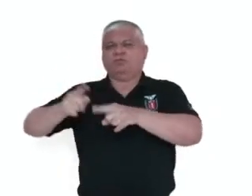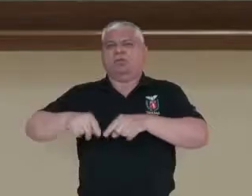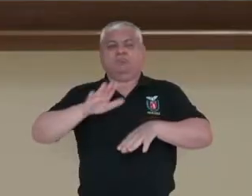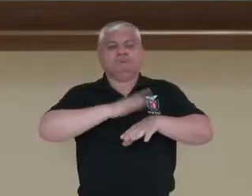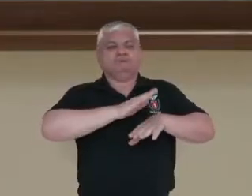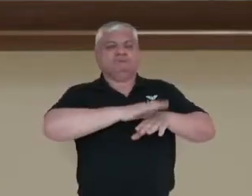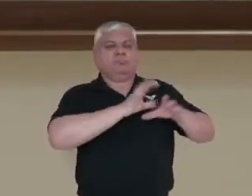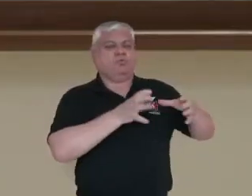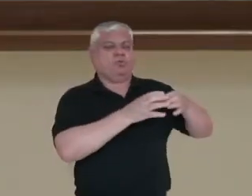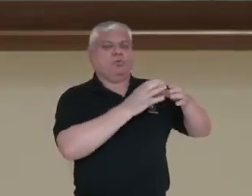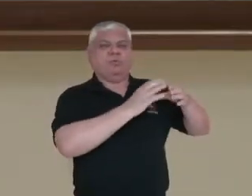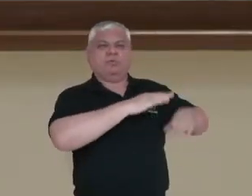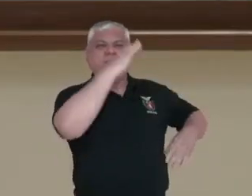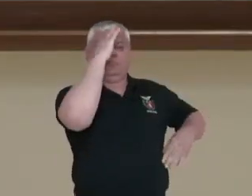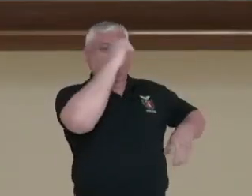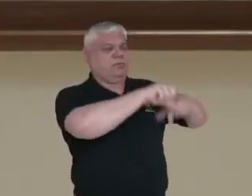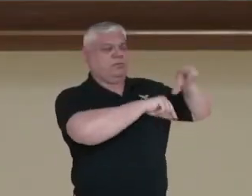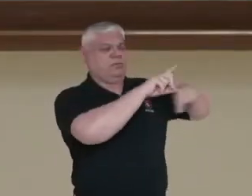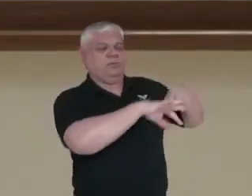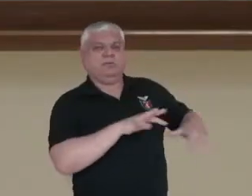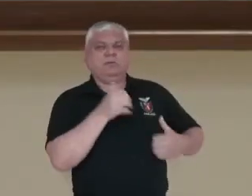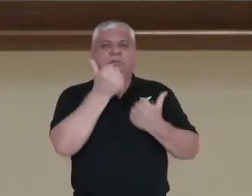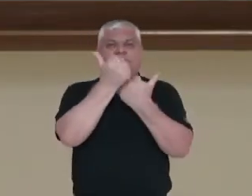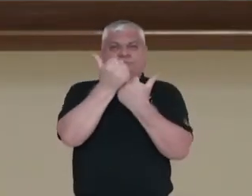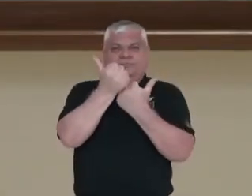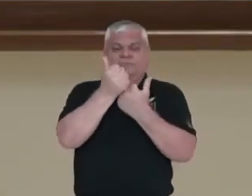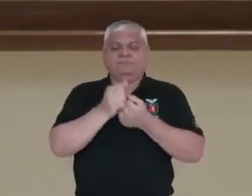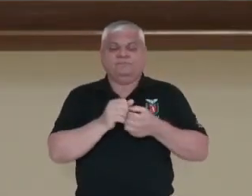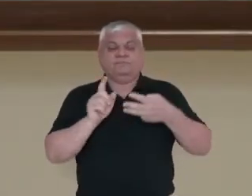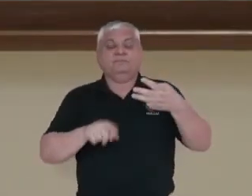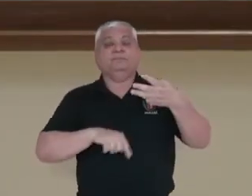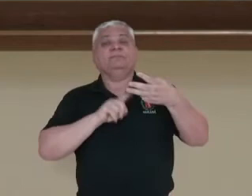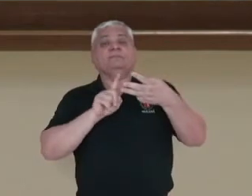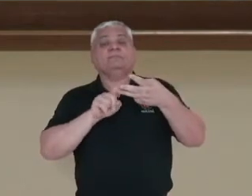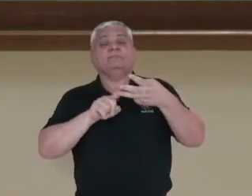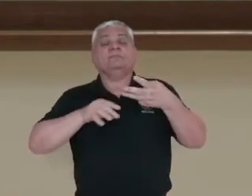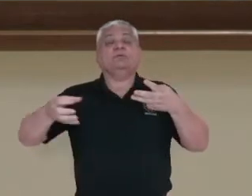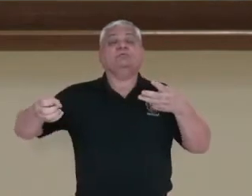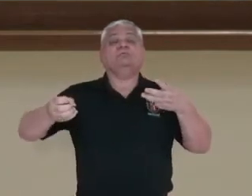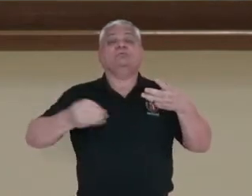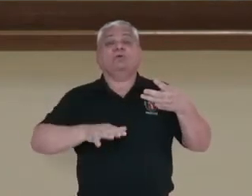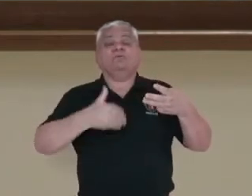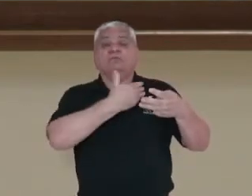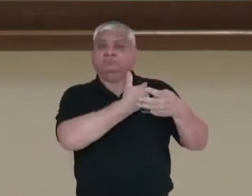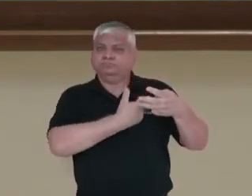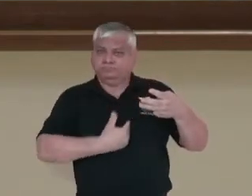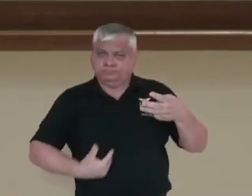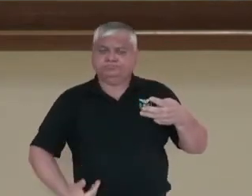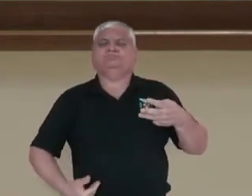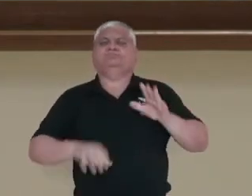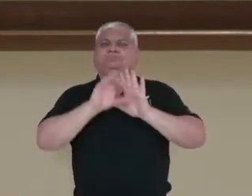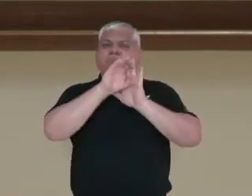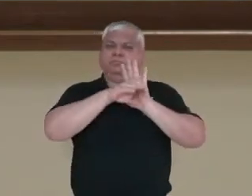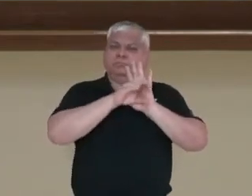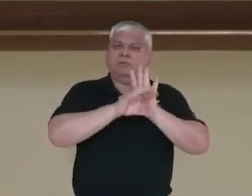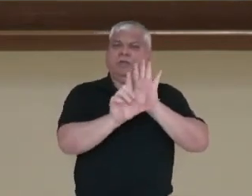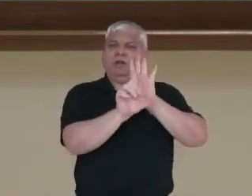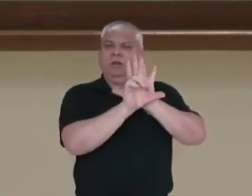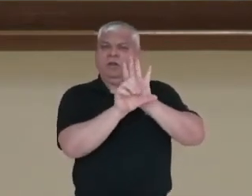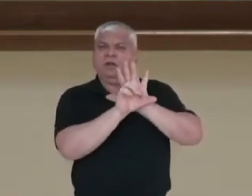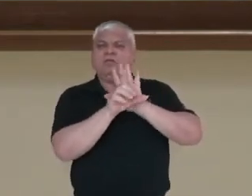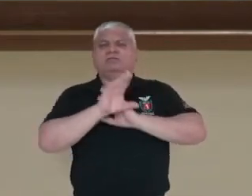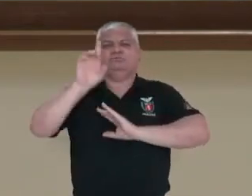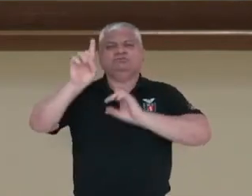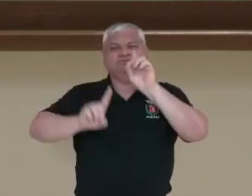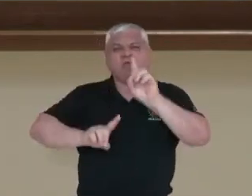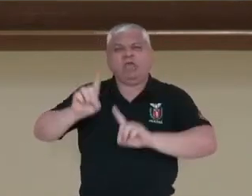não eleitoral, não tendo eleição direta e tal. Aí já com a nova república, a gente pensando na nova Constituição, com todos